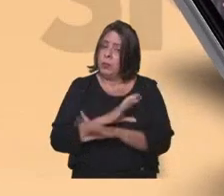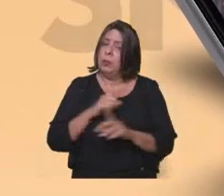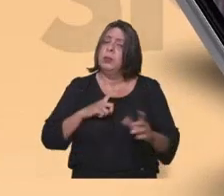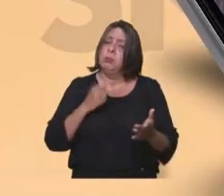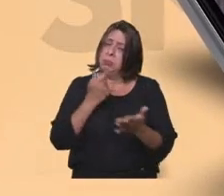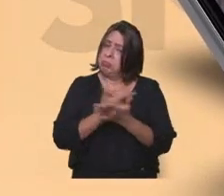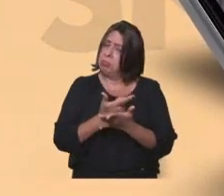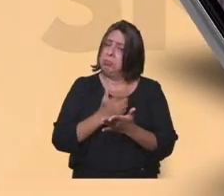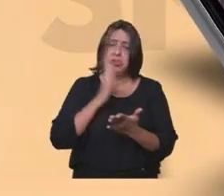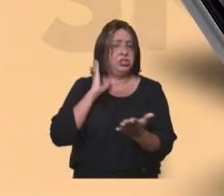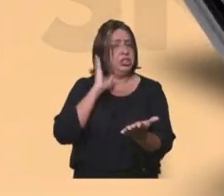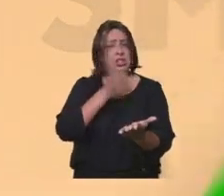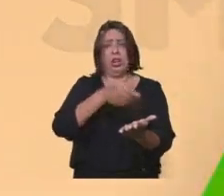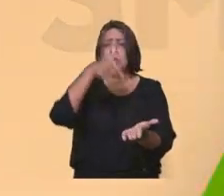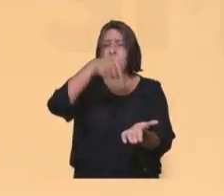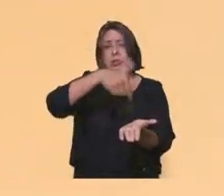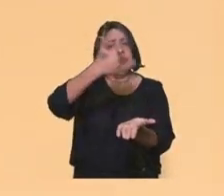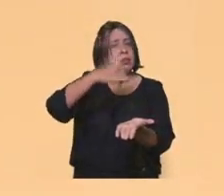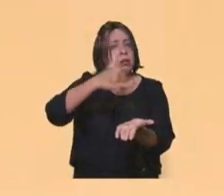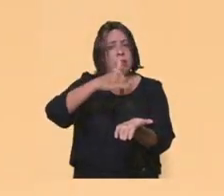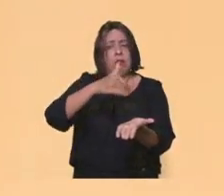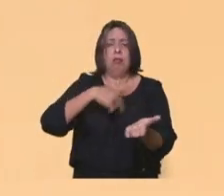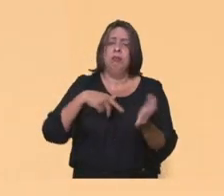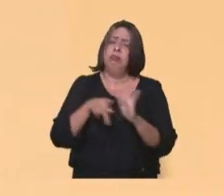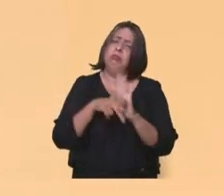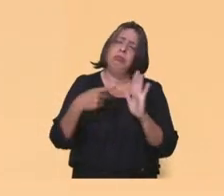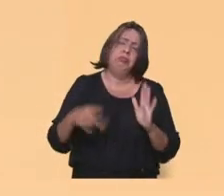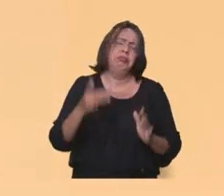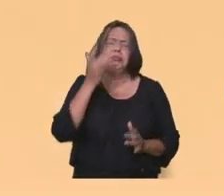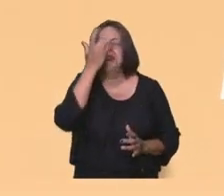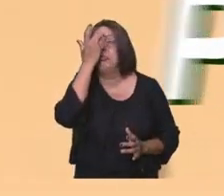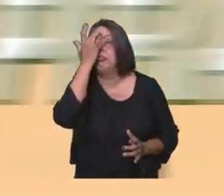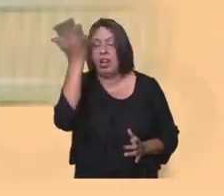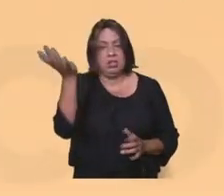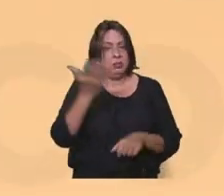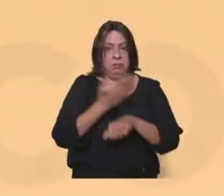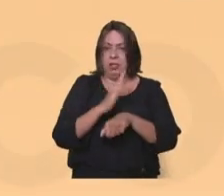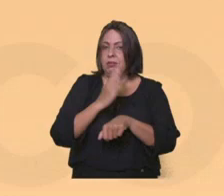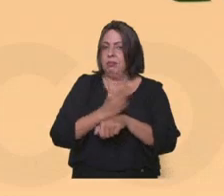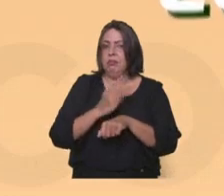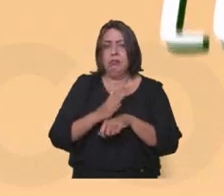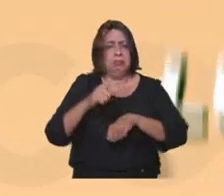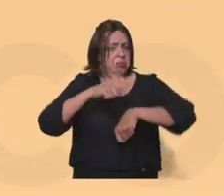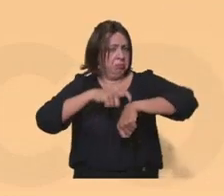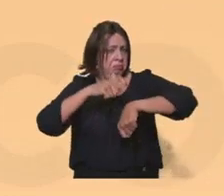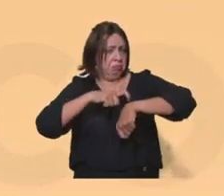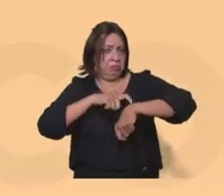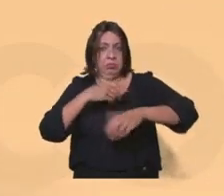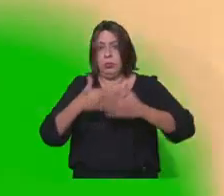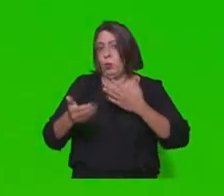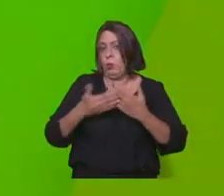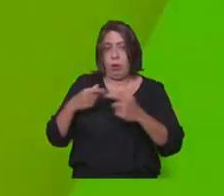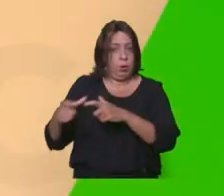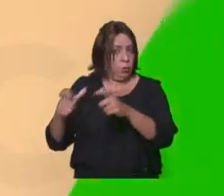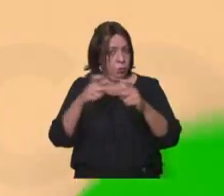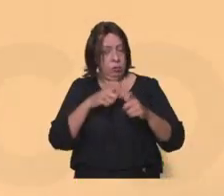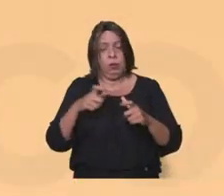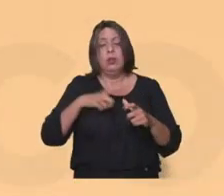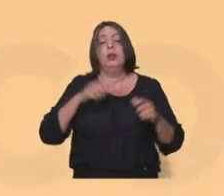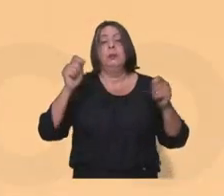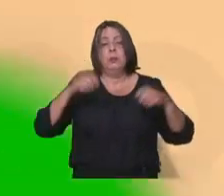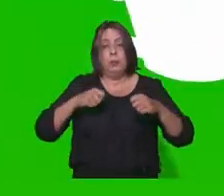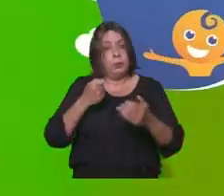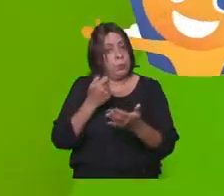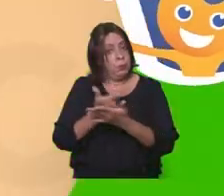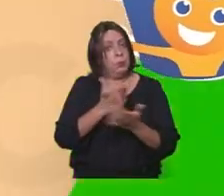comprar o Caju Cap direto do seu celular. É rápido, fácil e prático. Agora, a qualquer hora e de qualquer lugar, você poderá fazer